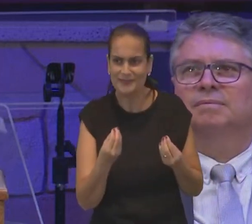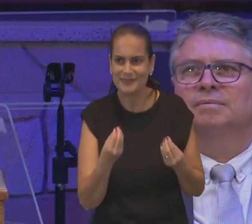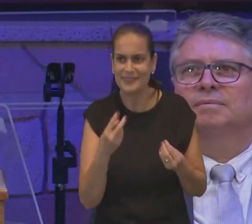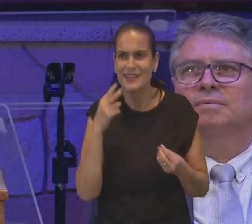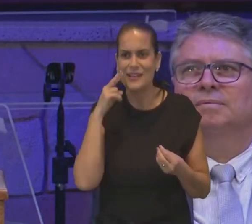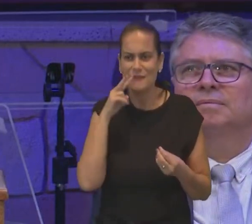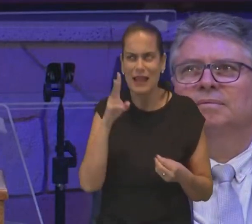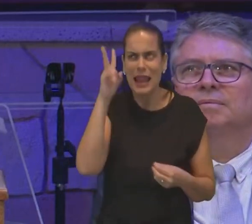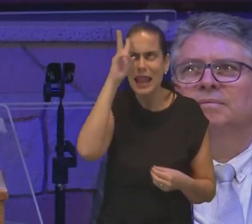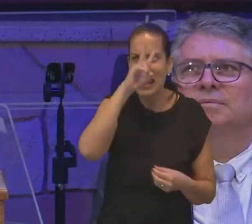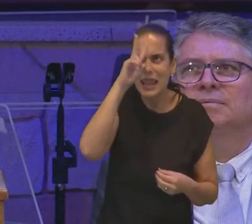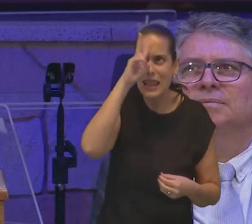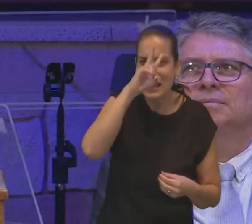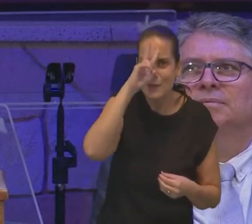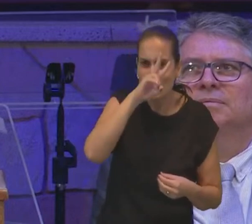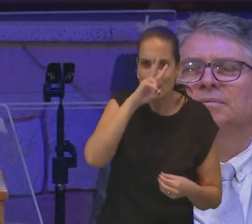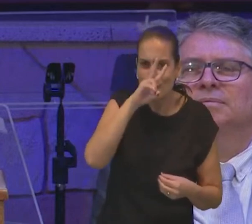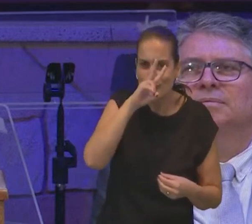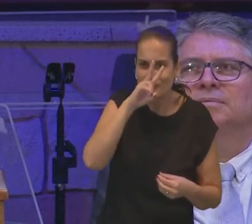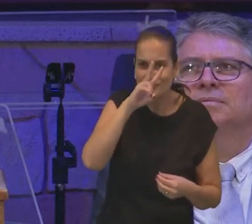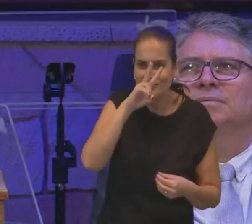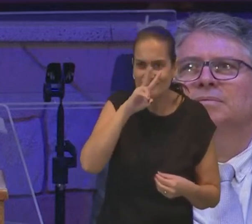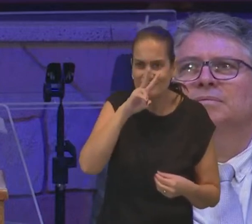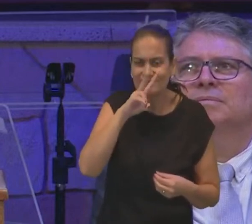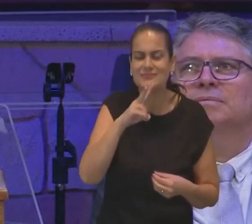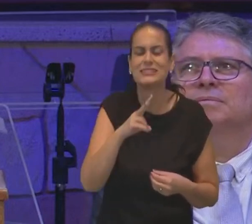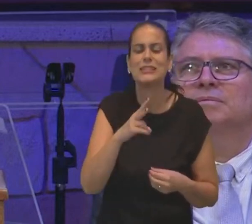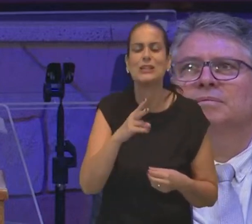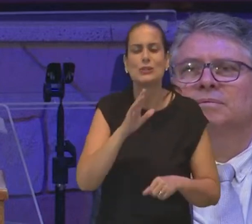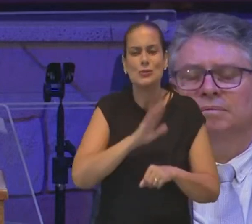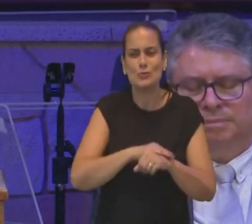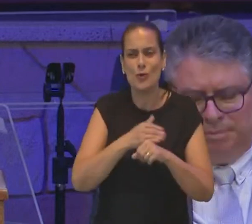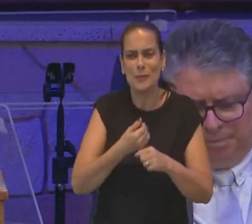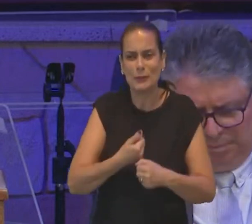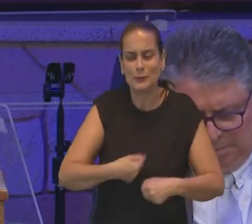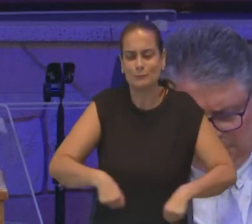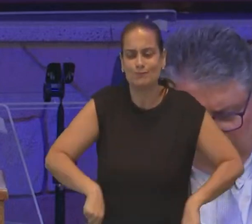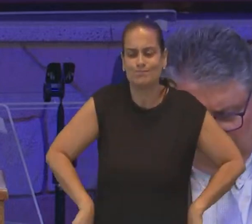daquela cena, Alexandre entrando algemado, com a mão para trás.